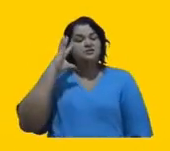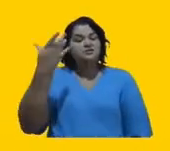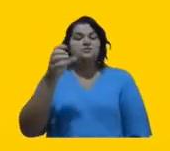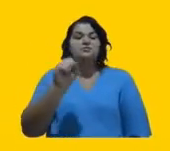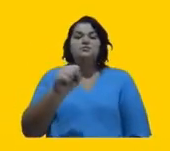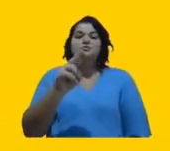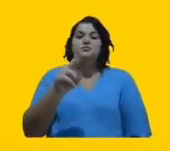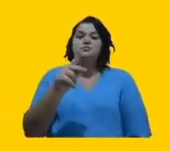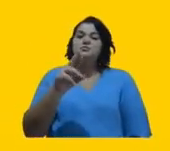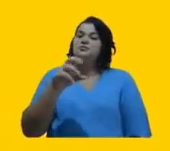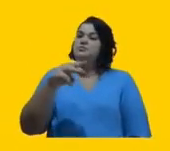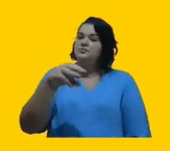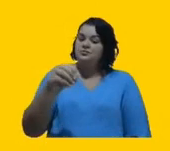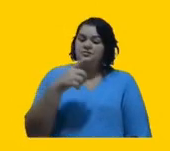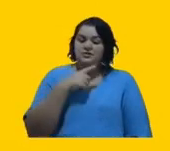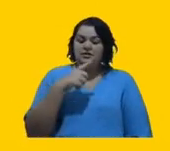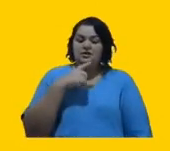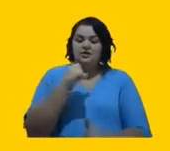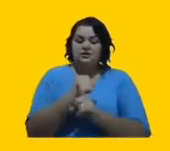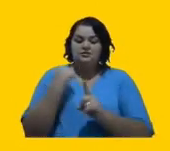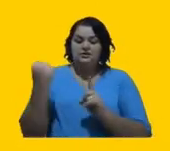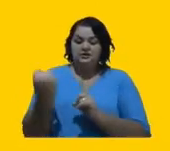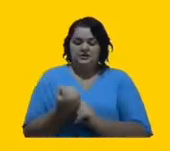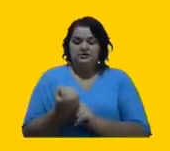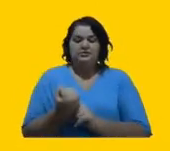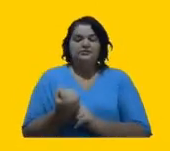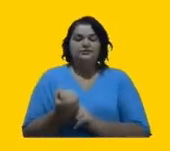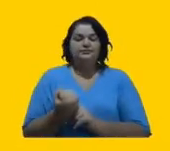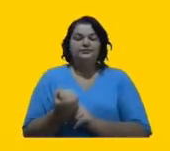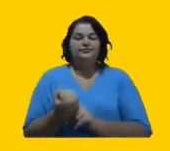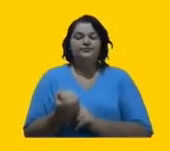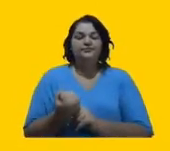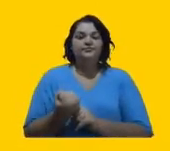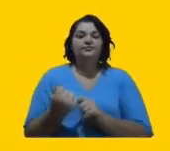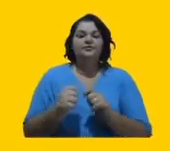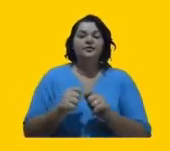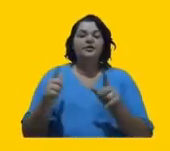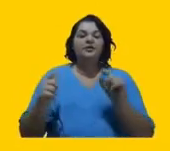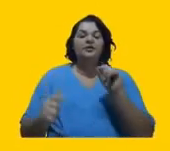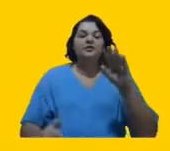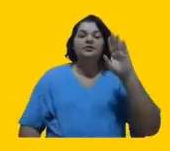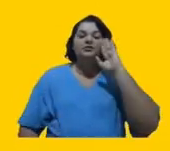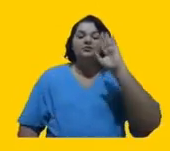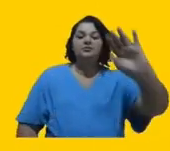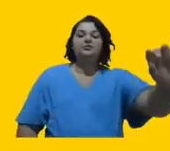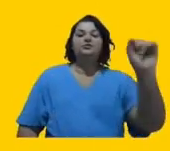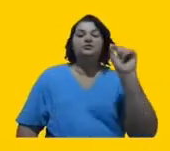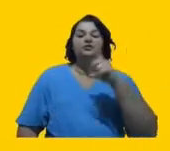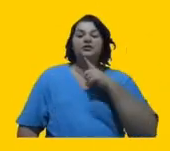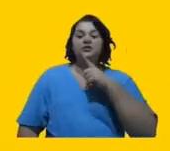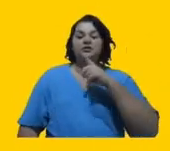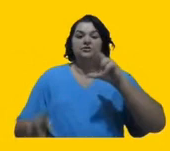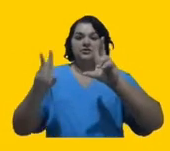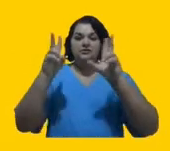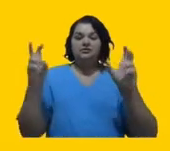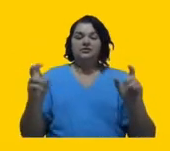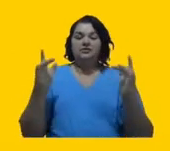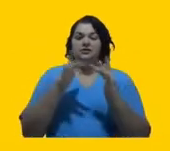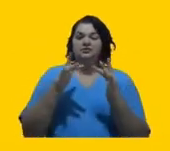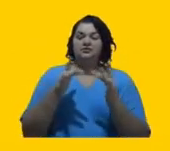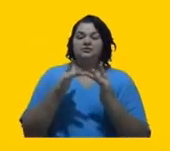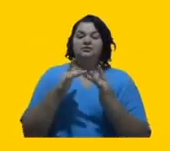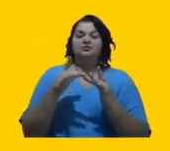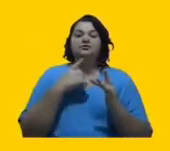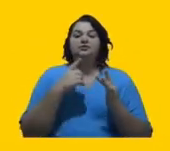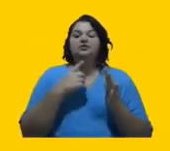Supremo acarreta para a sociedade, destacando principalmente os aspectos relacionados ao